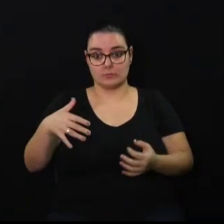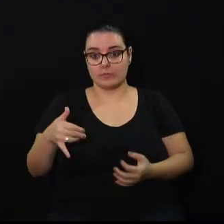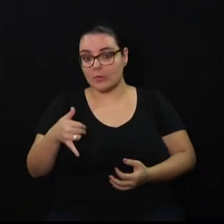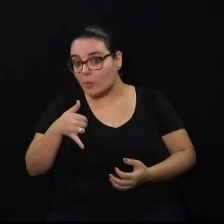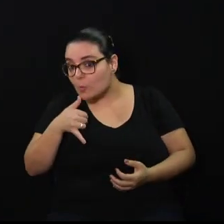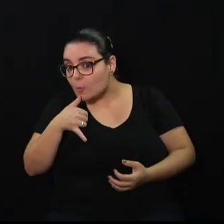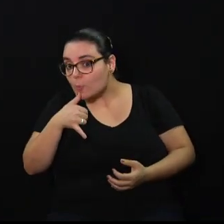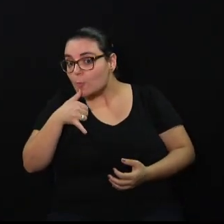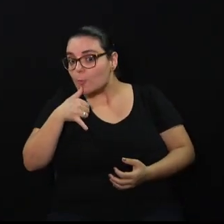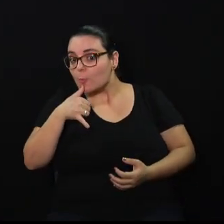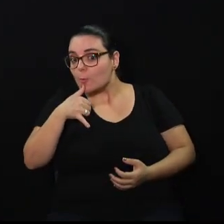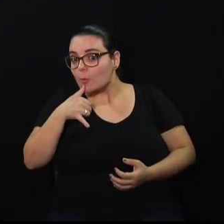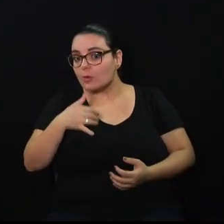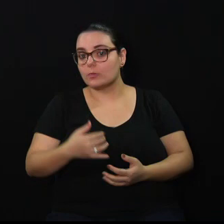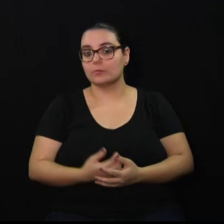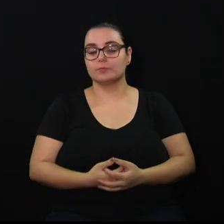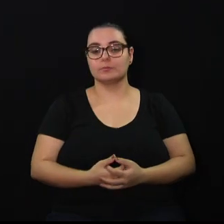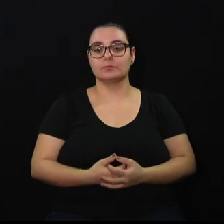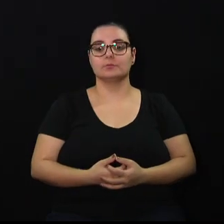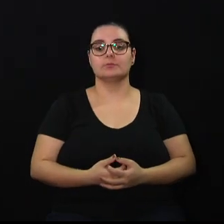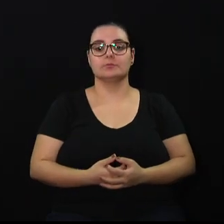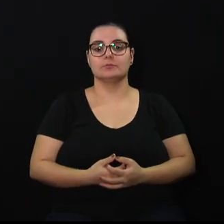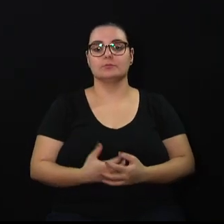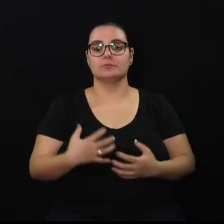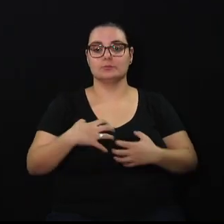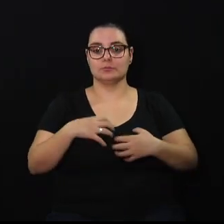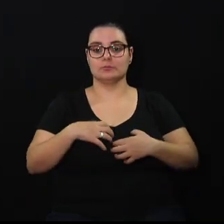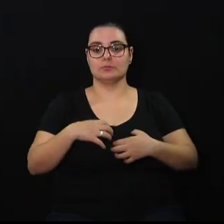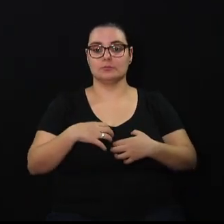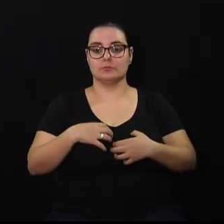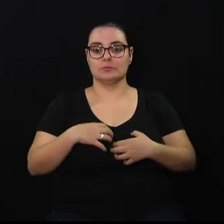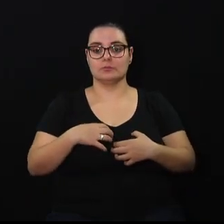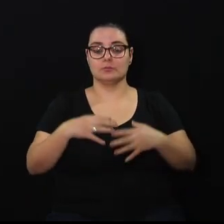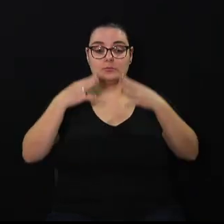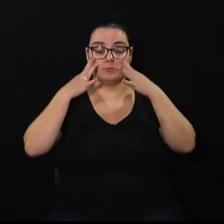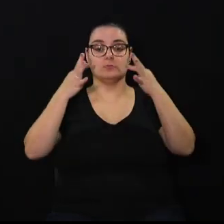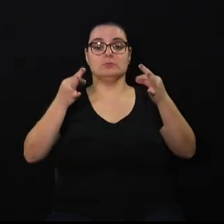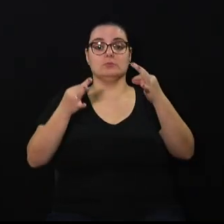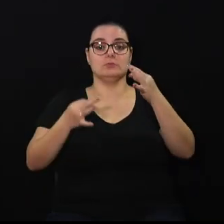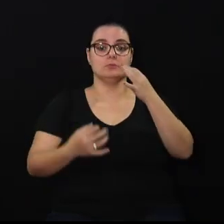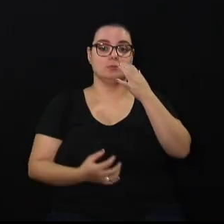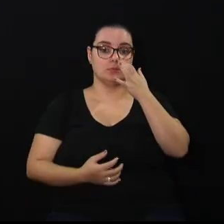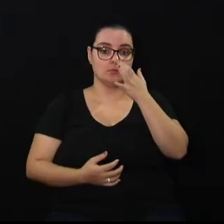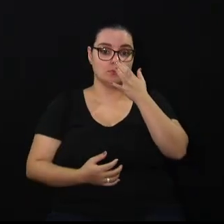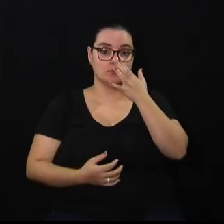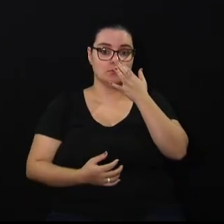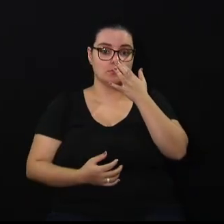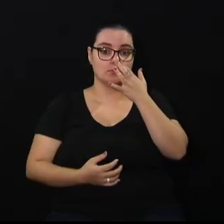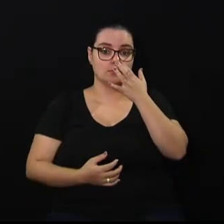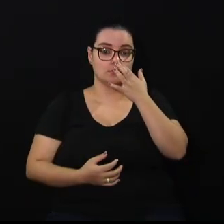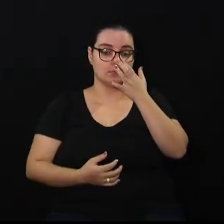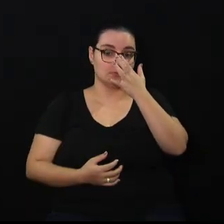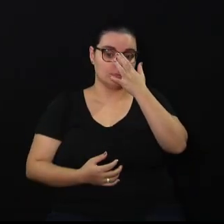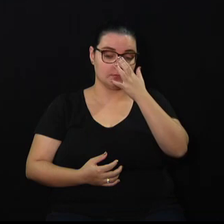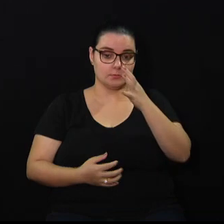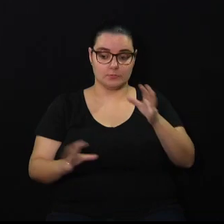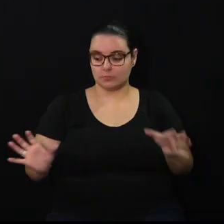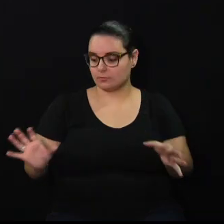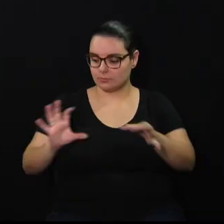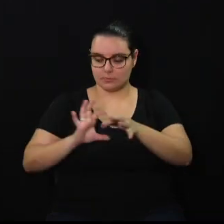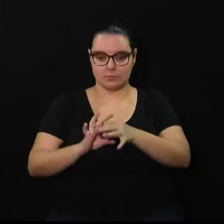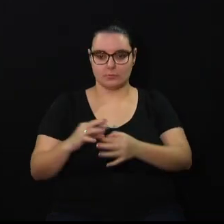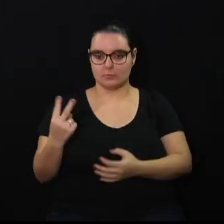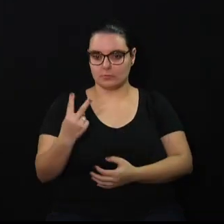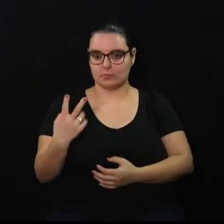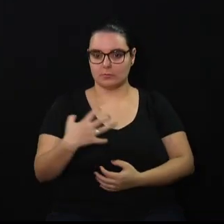da 11 sistema sensorial jardim atenção gente sabe disso né já uniu duas áreas